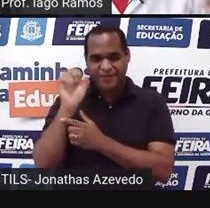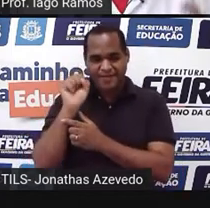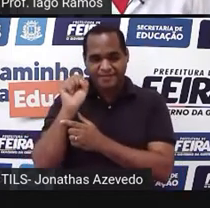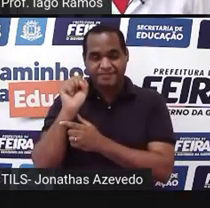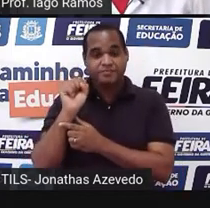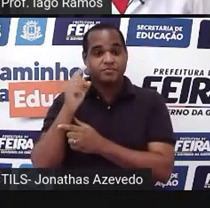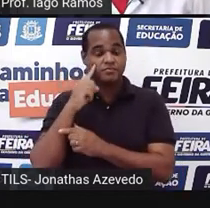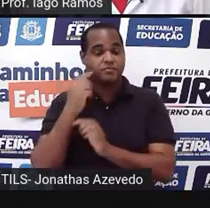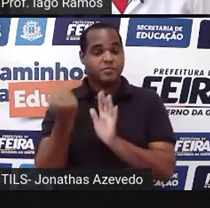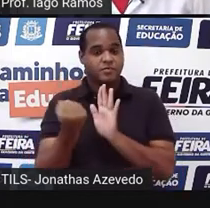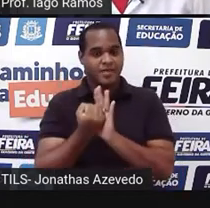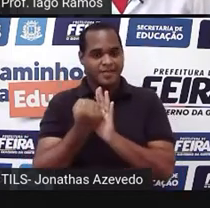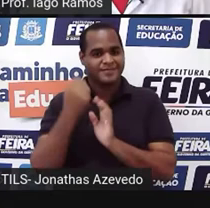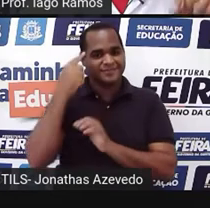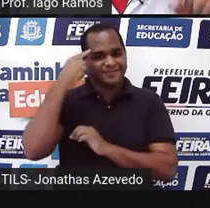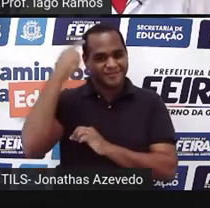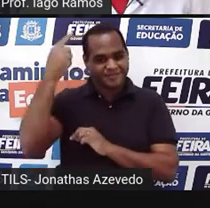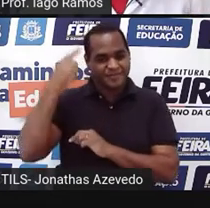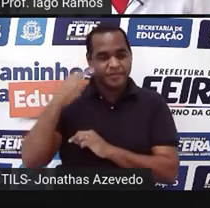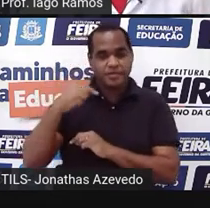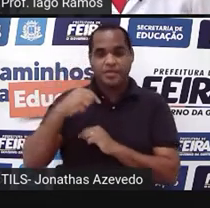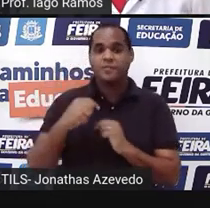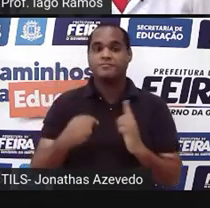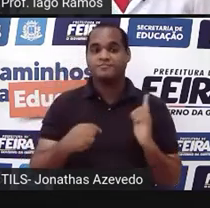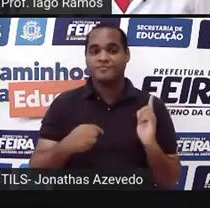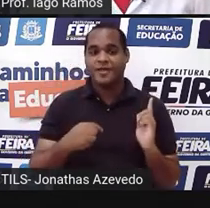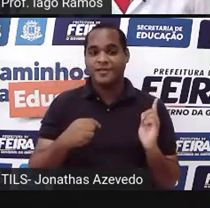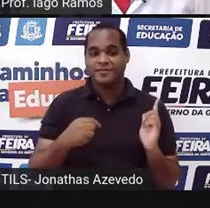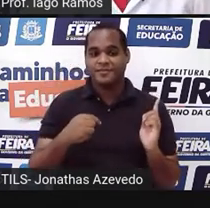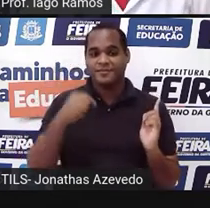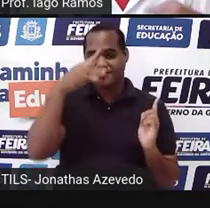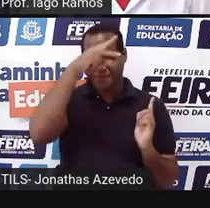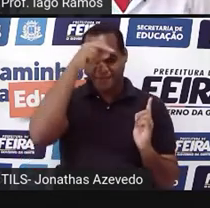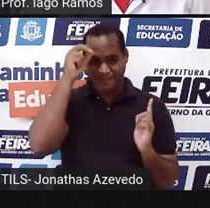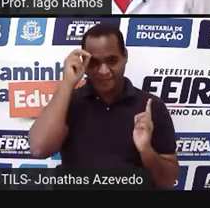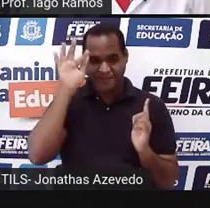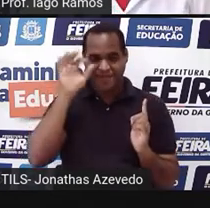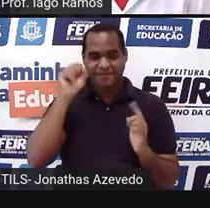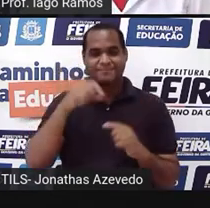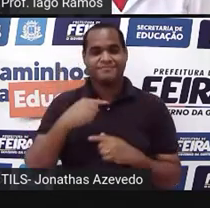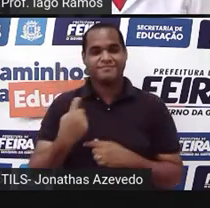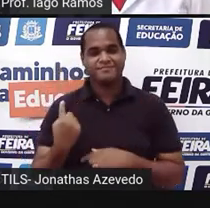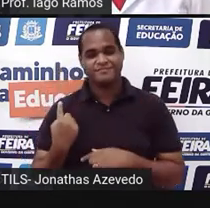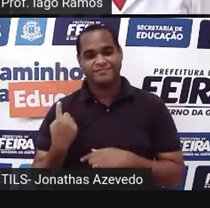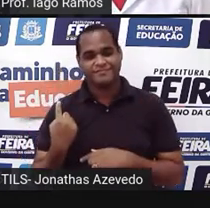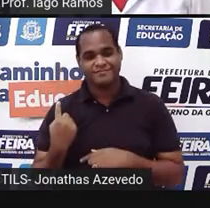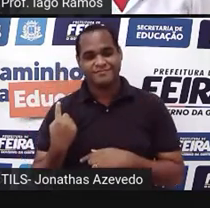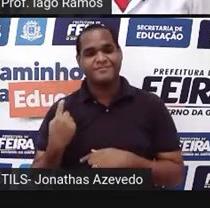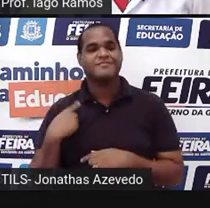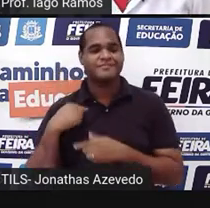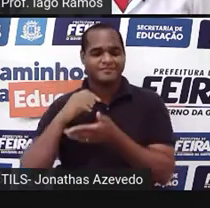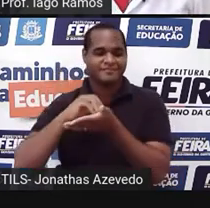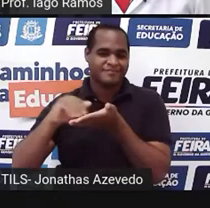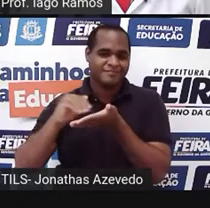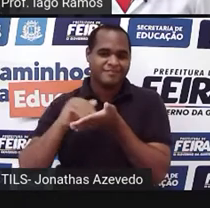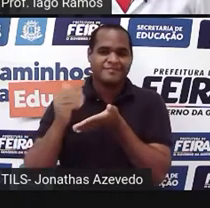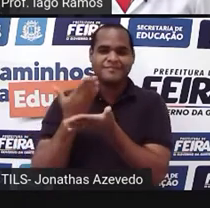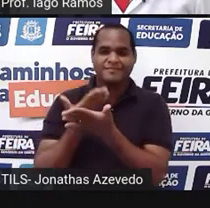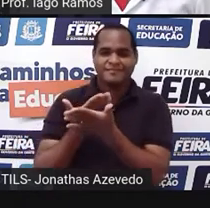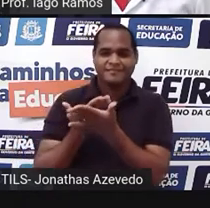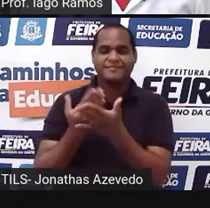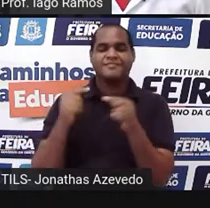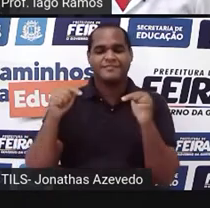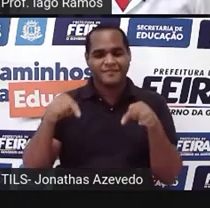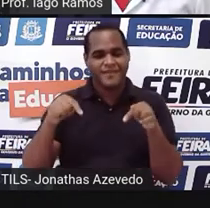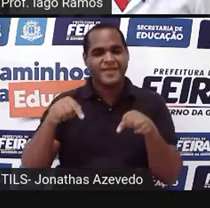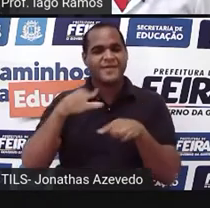Santana, que tem as logomarcas da Prefeitura Municipal aqui de Feira e também da própria Secretaria de